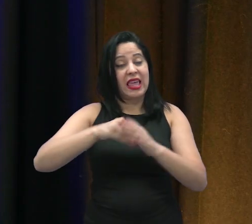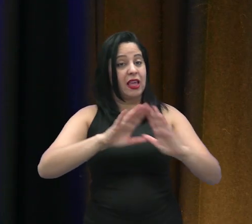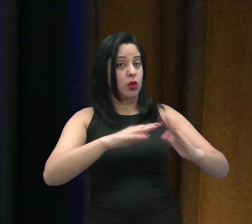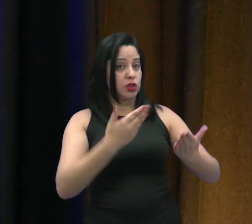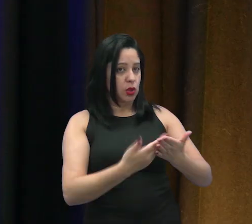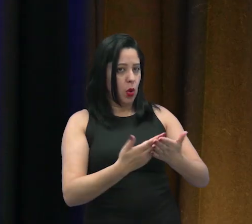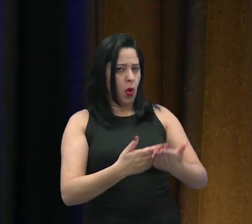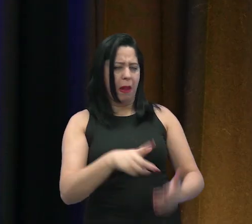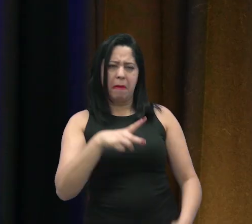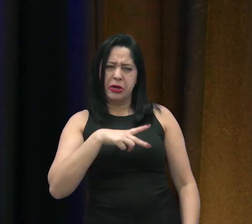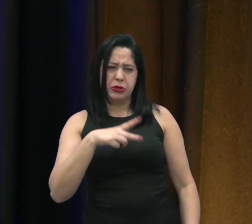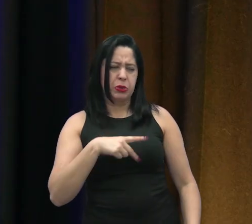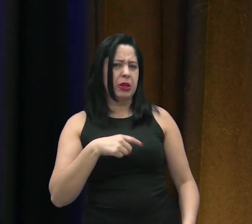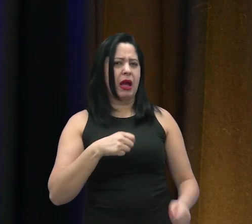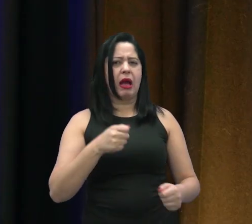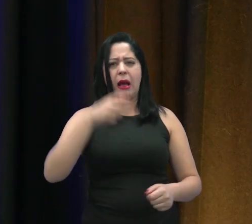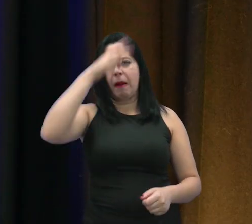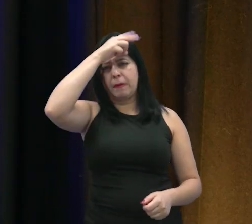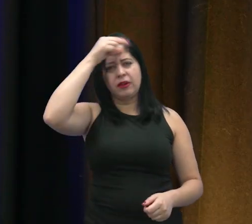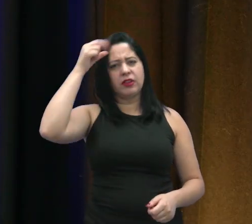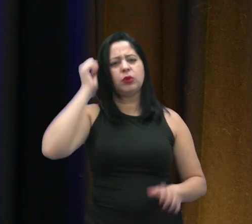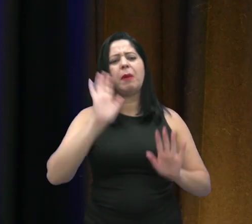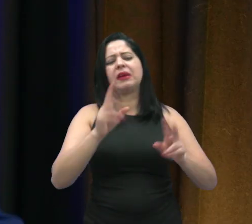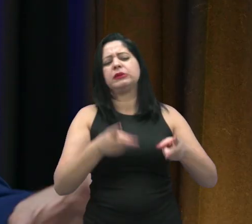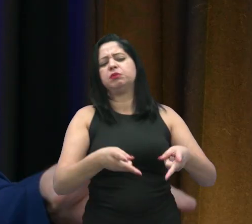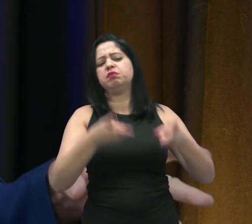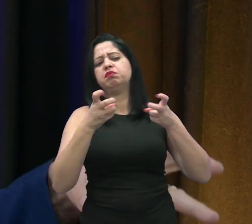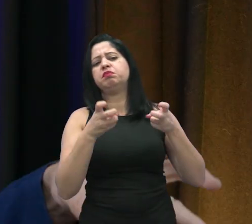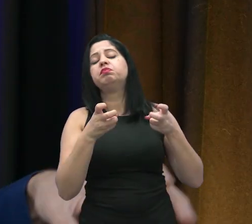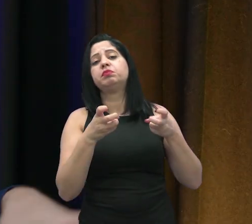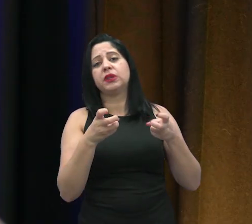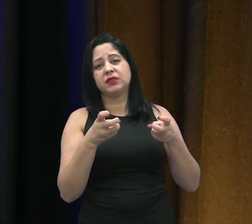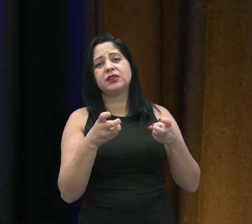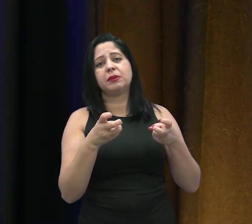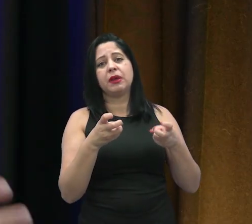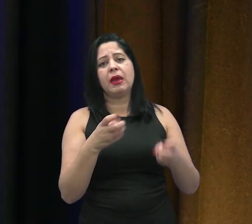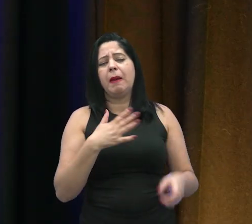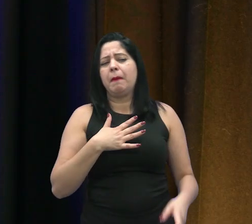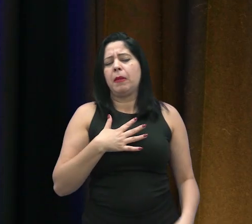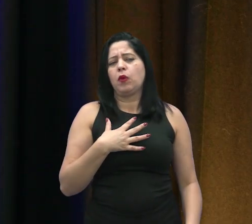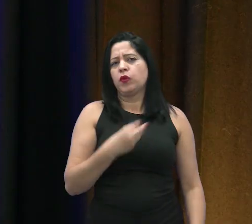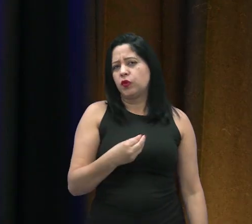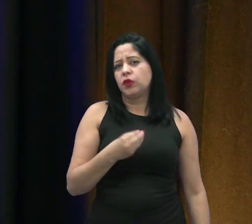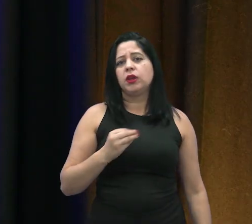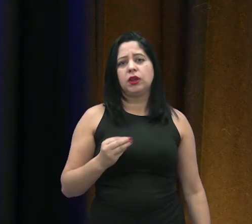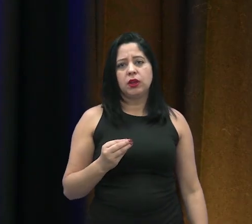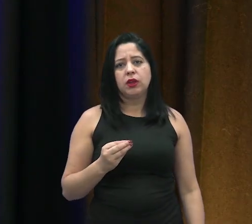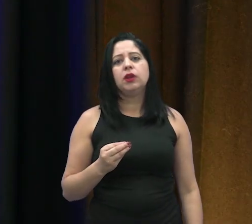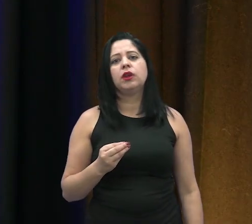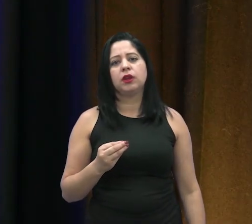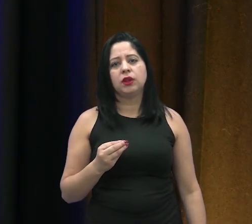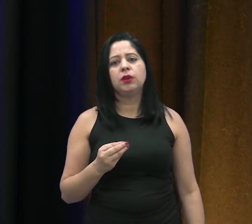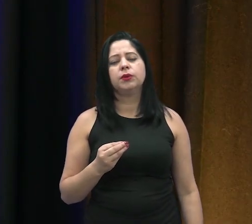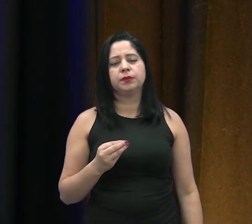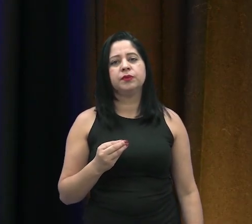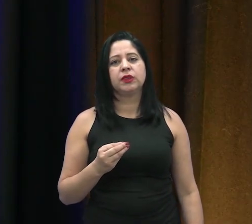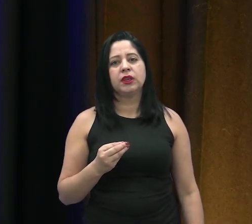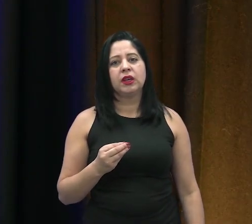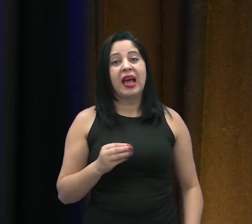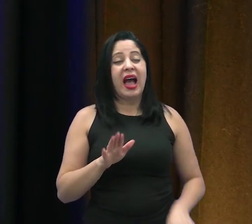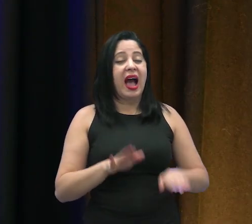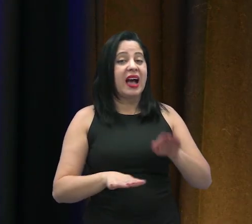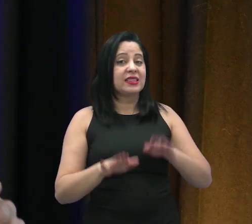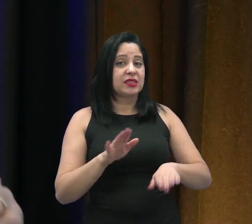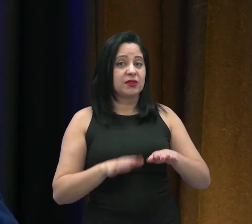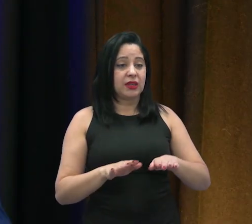públicas, particulares, enfim. Eu já percebi por vários momentos, né, de recreação dos meus filhos, participar de encontro em escolas,